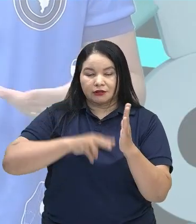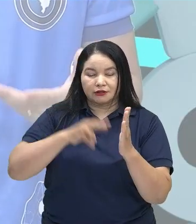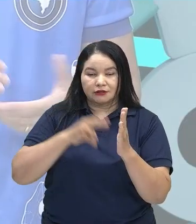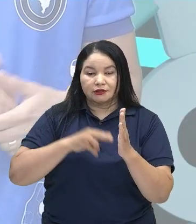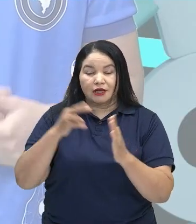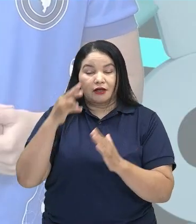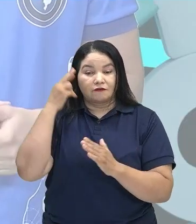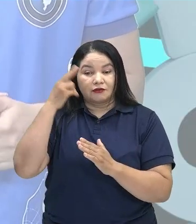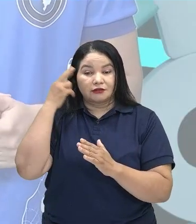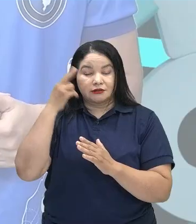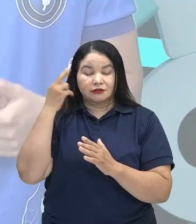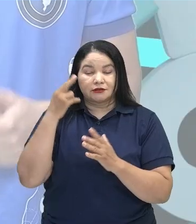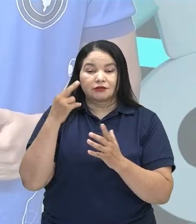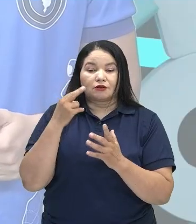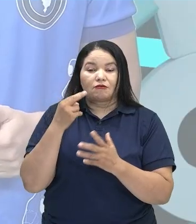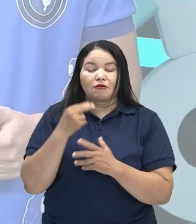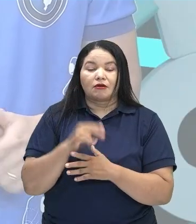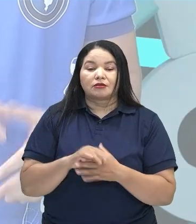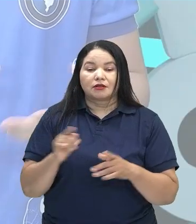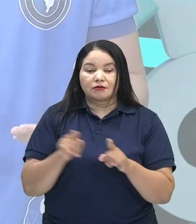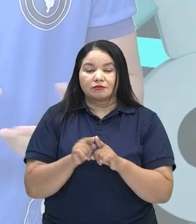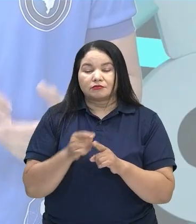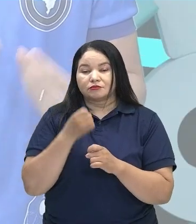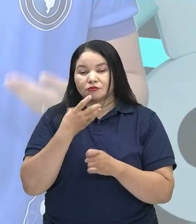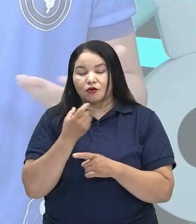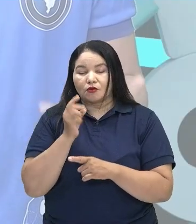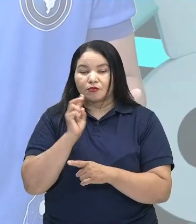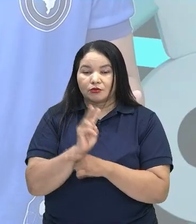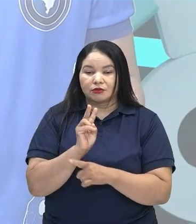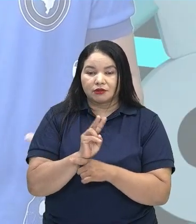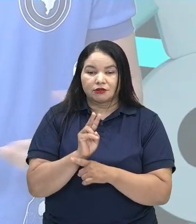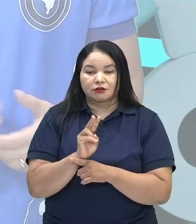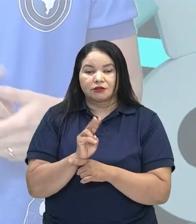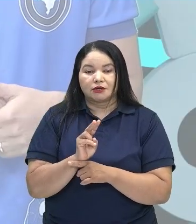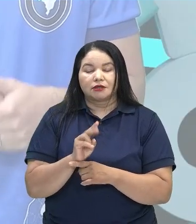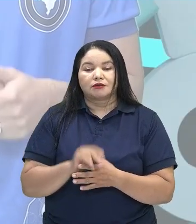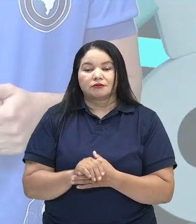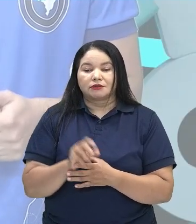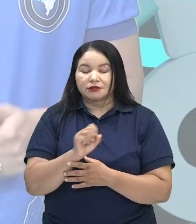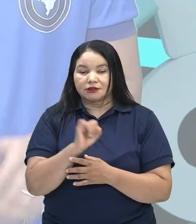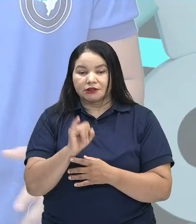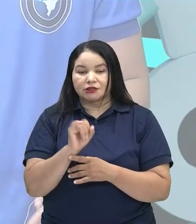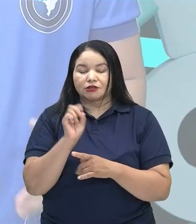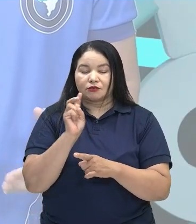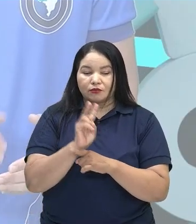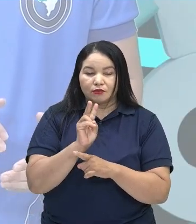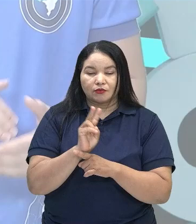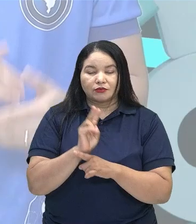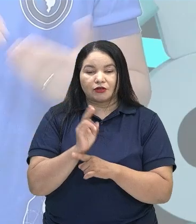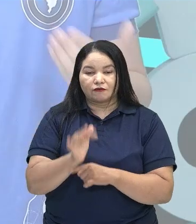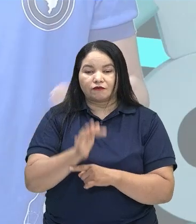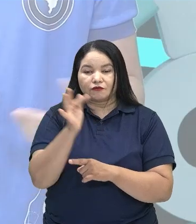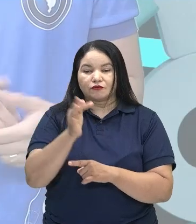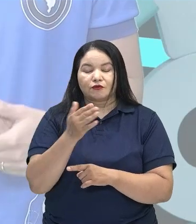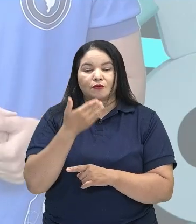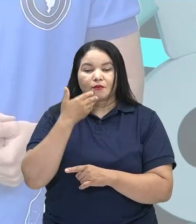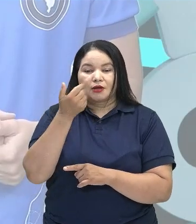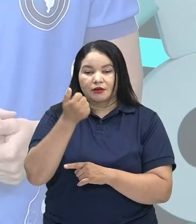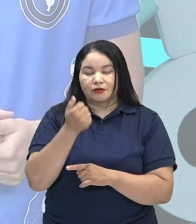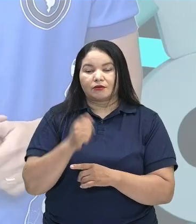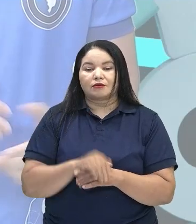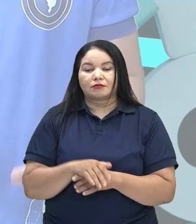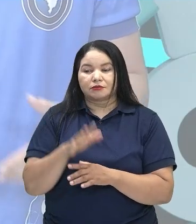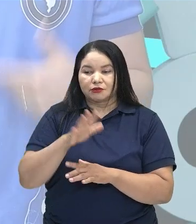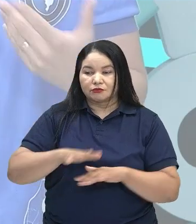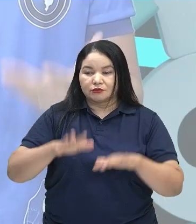os benefícios da proteção, né? Cuidar da floresta agora resulta em um futuro melhor para